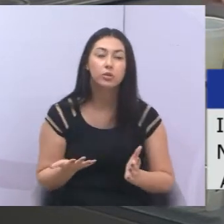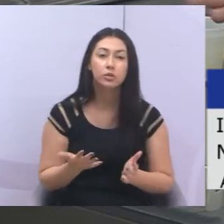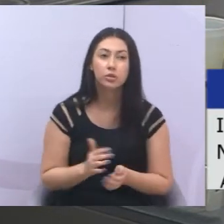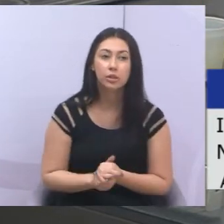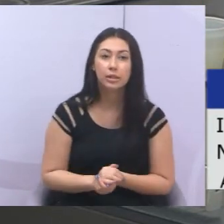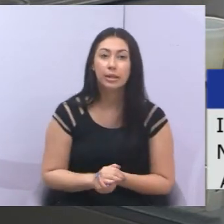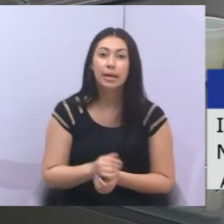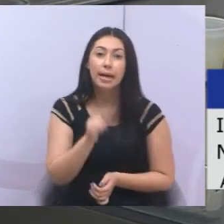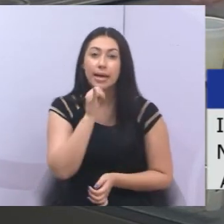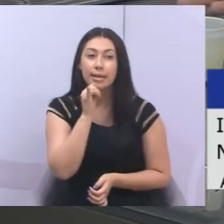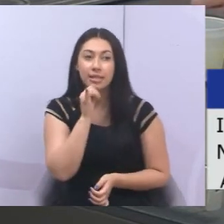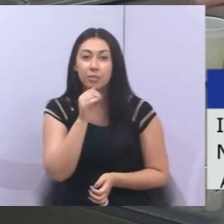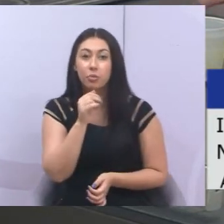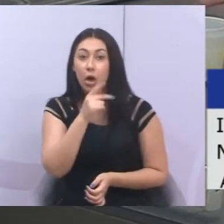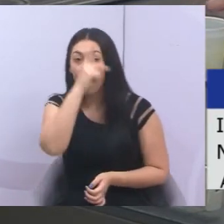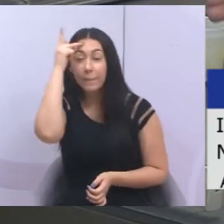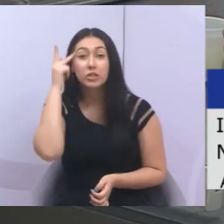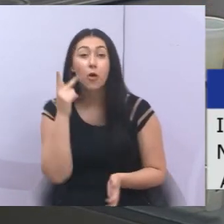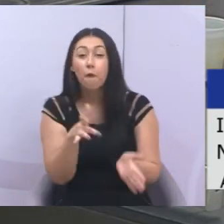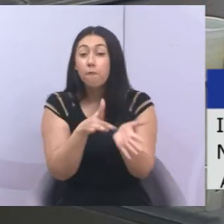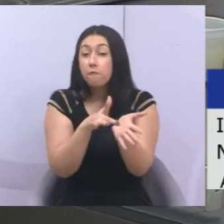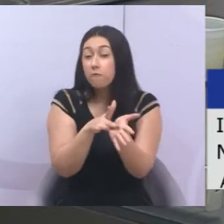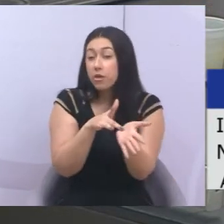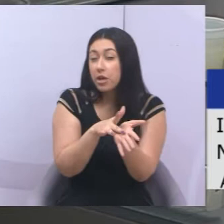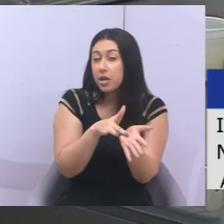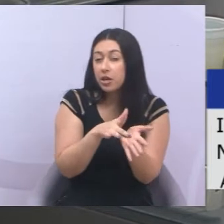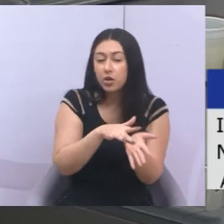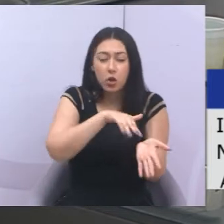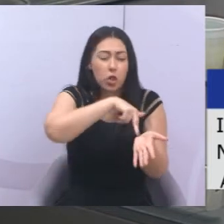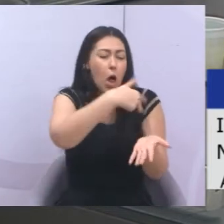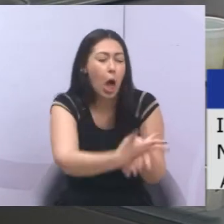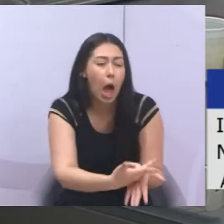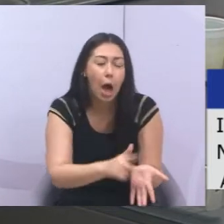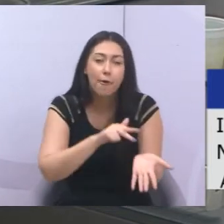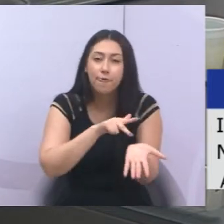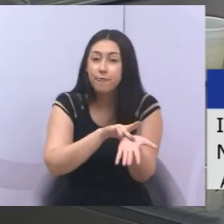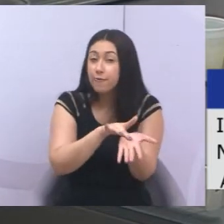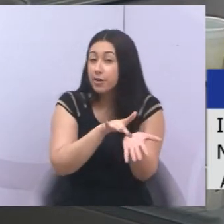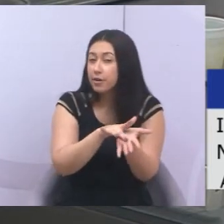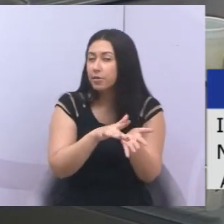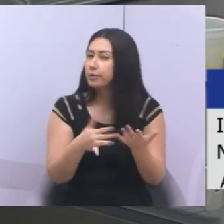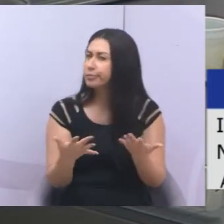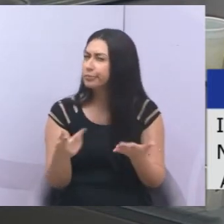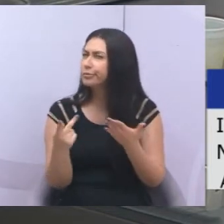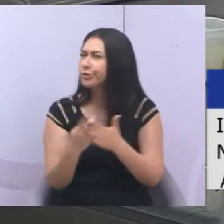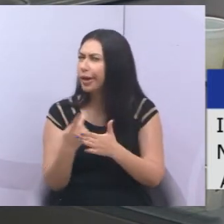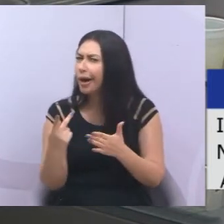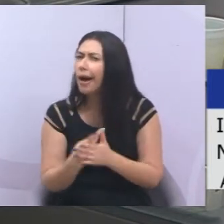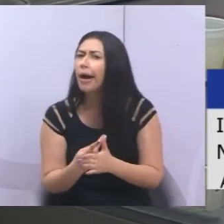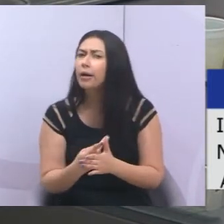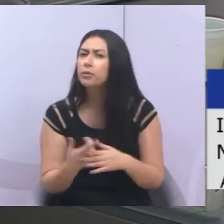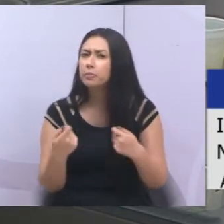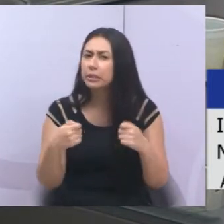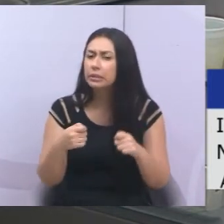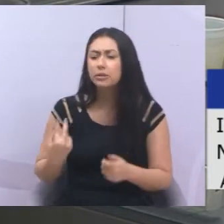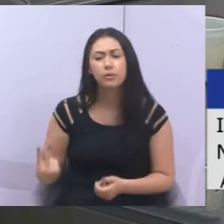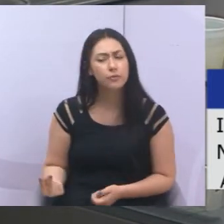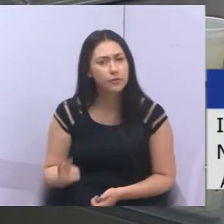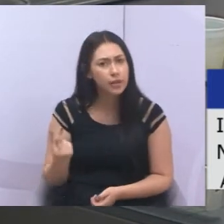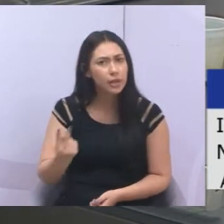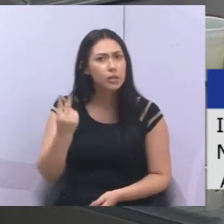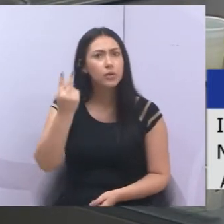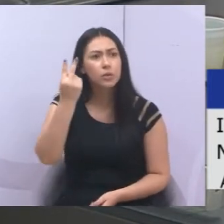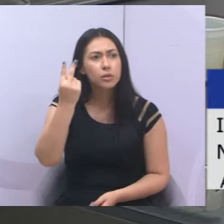cai no chão simulando um pênalti, falando que a bola saiu e não saiu. Então, são valores ligados ao jogo